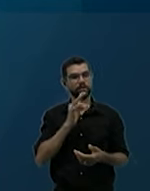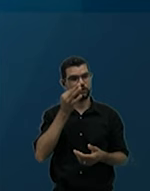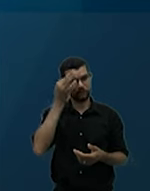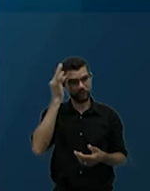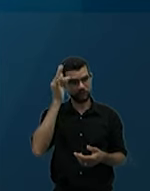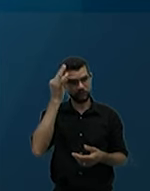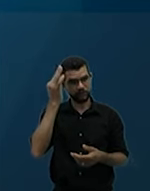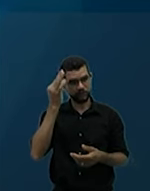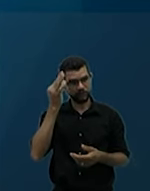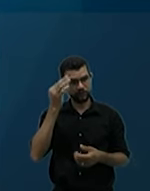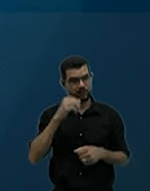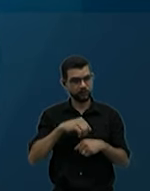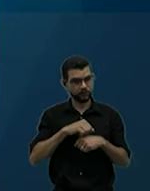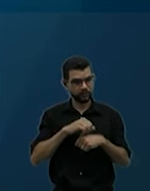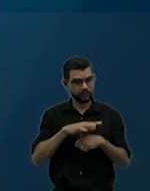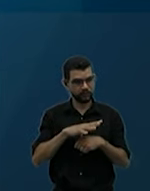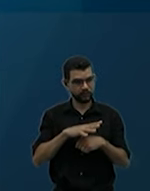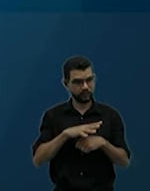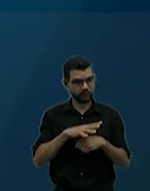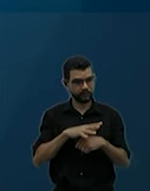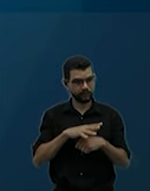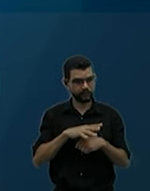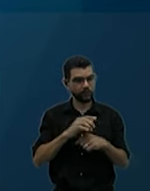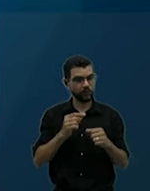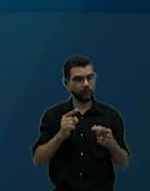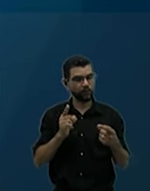sugerida, no primeiro caso,